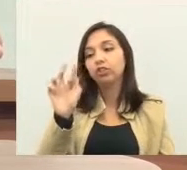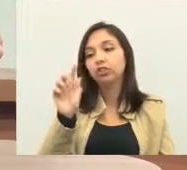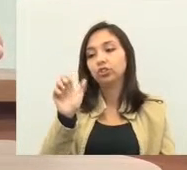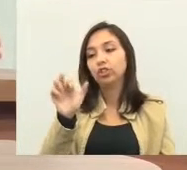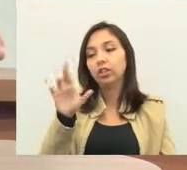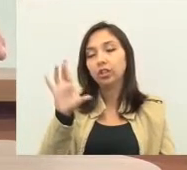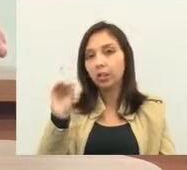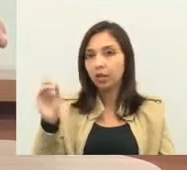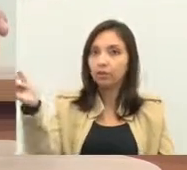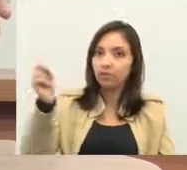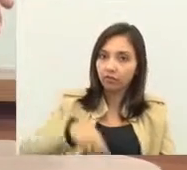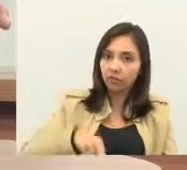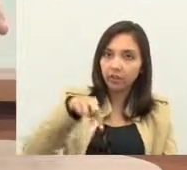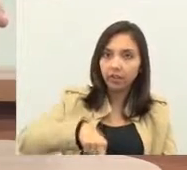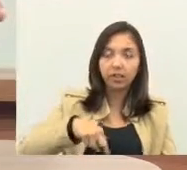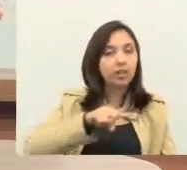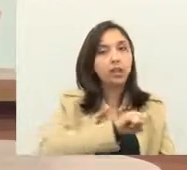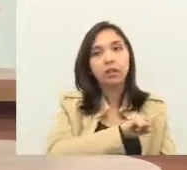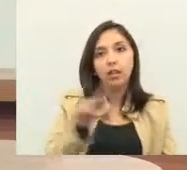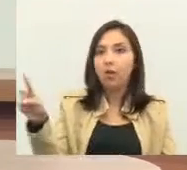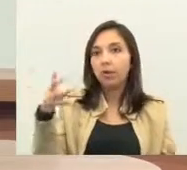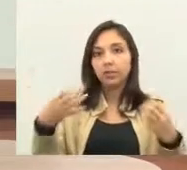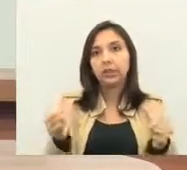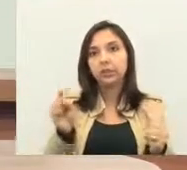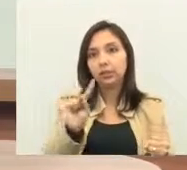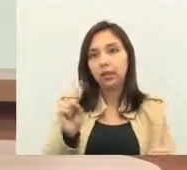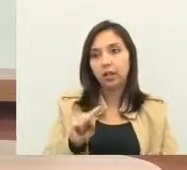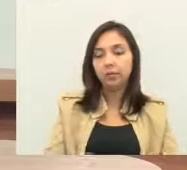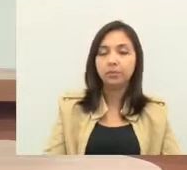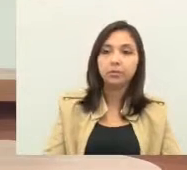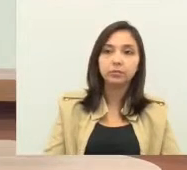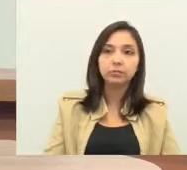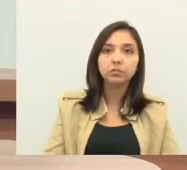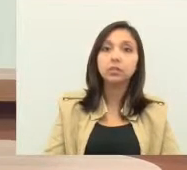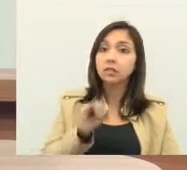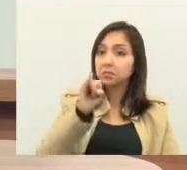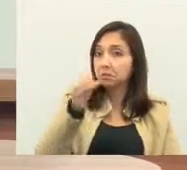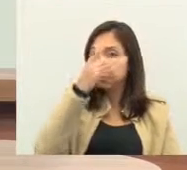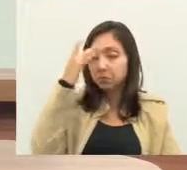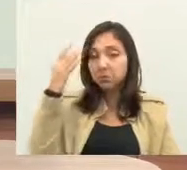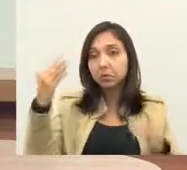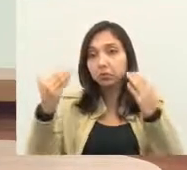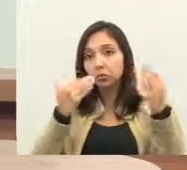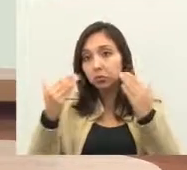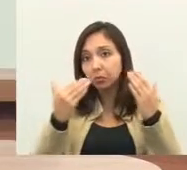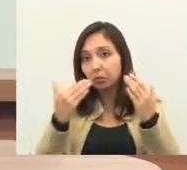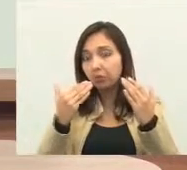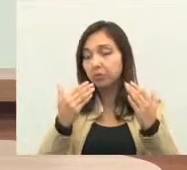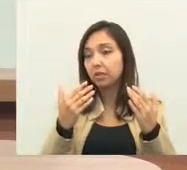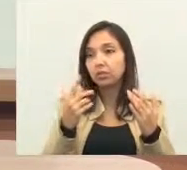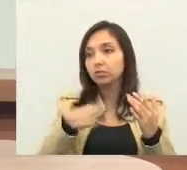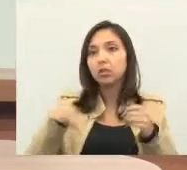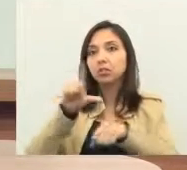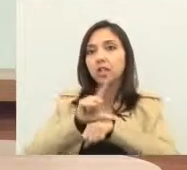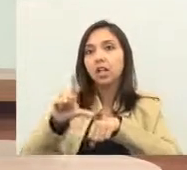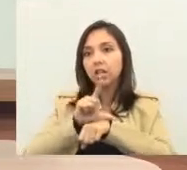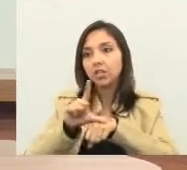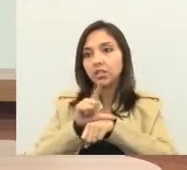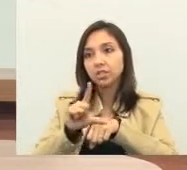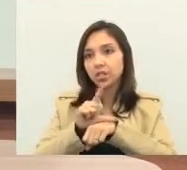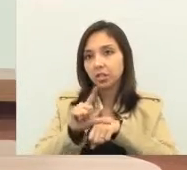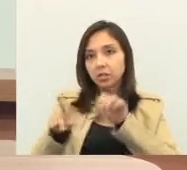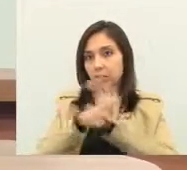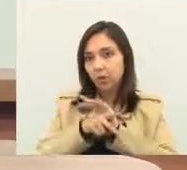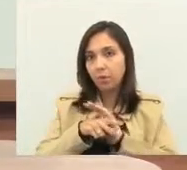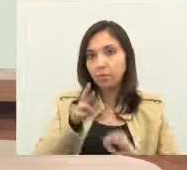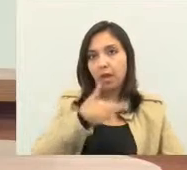está vindo para a Câmara, não. Então, se alguém tiver alguma dúvida, e não estamos legislando aqui por uma questão